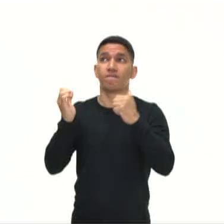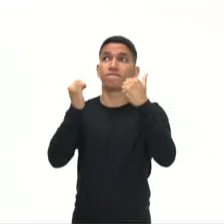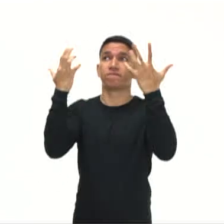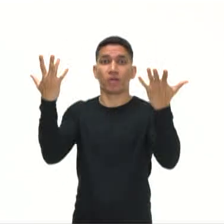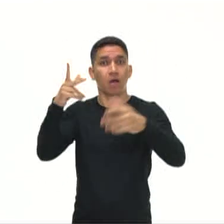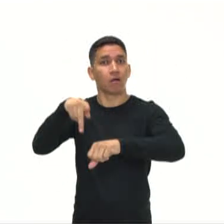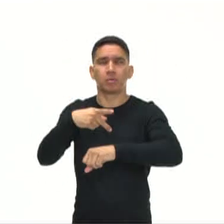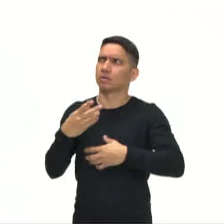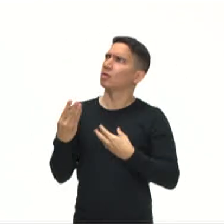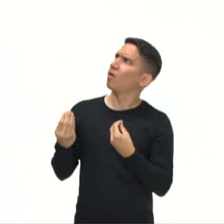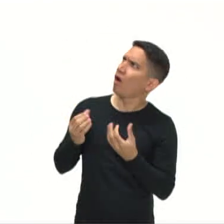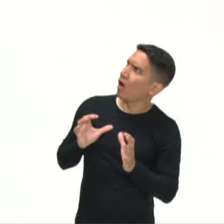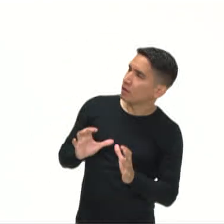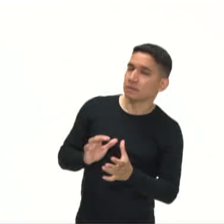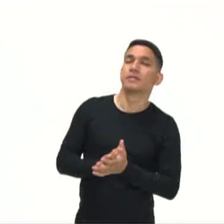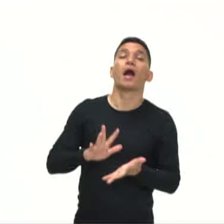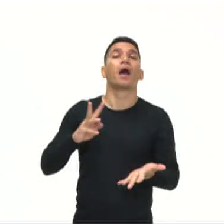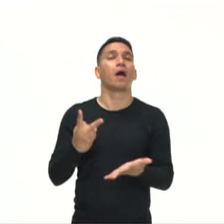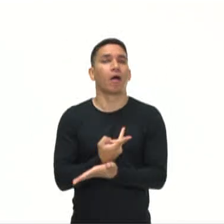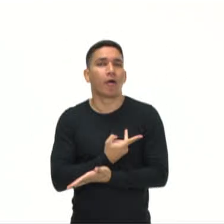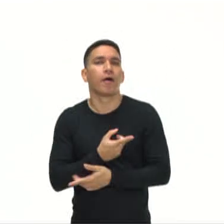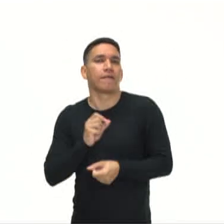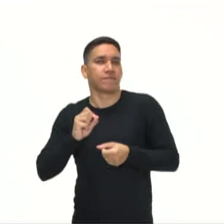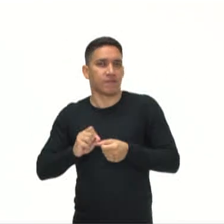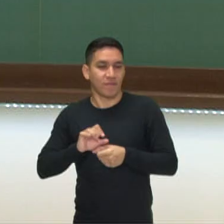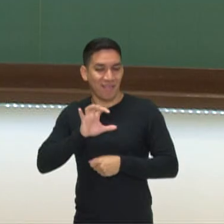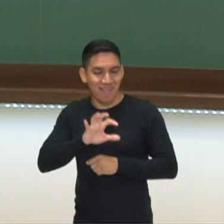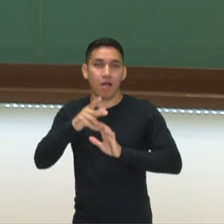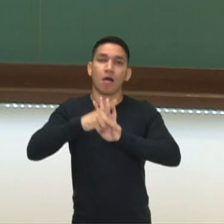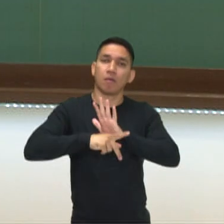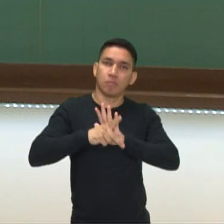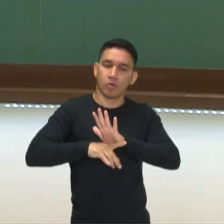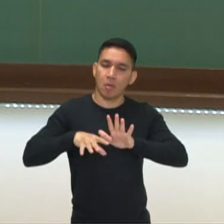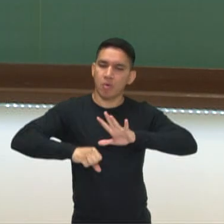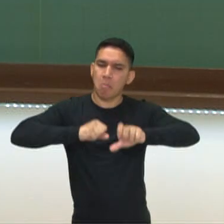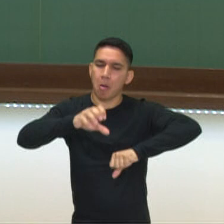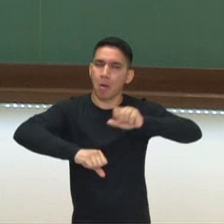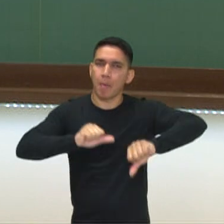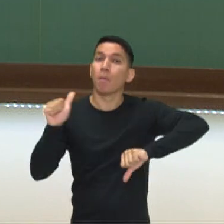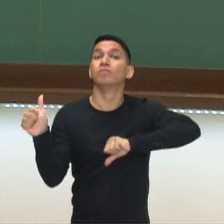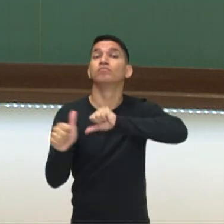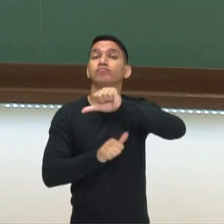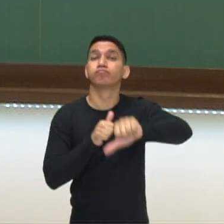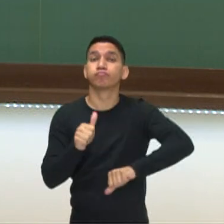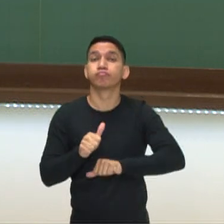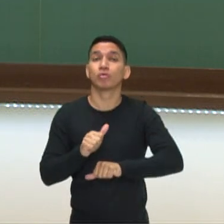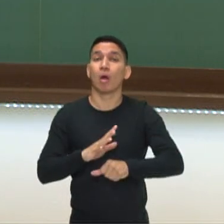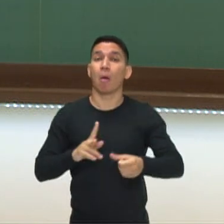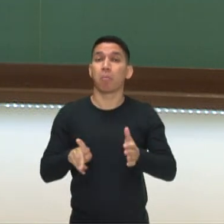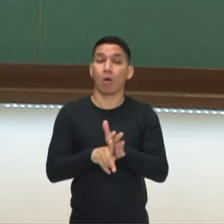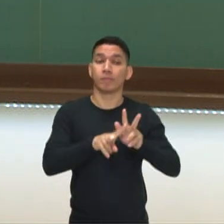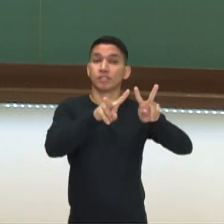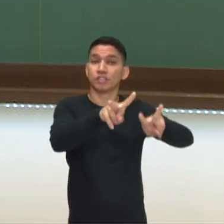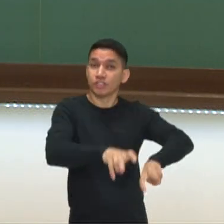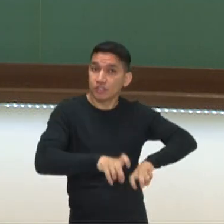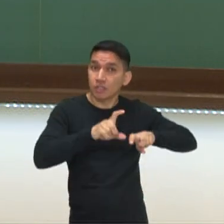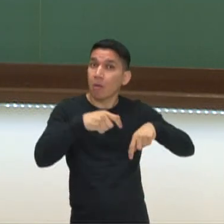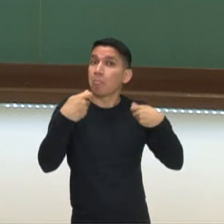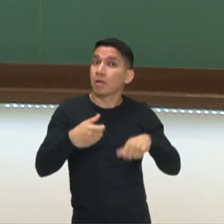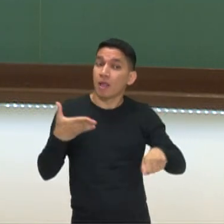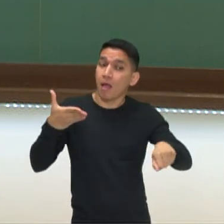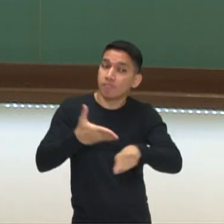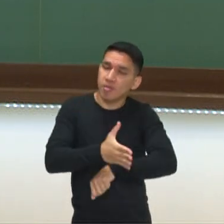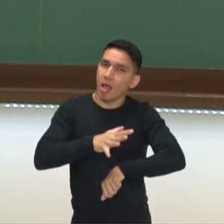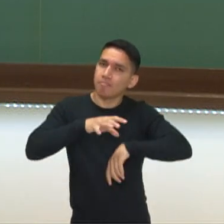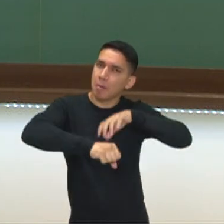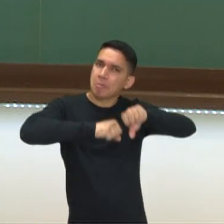Como assim? Acontece que para executar esse projeto modernizante, para modernizar, por exemplo, o interior, era necessário você